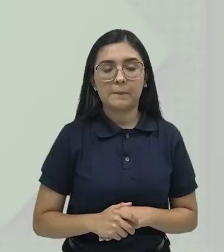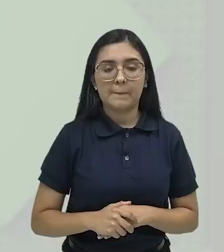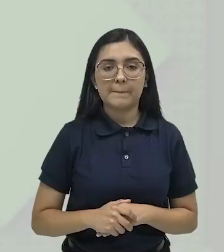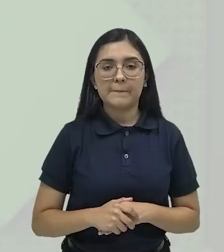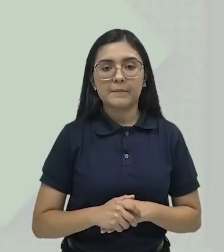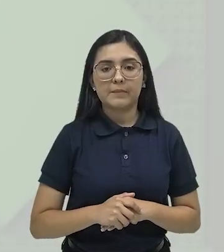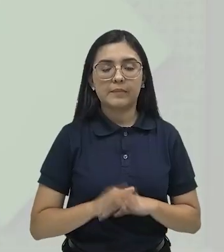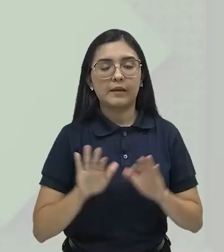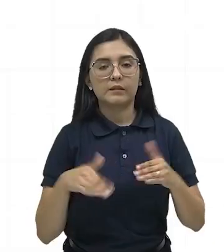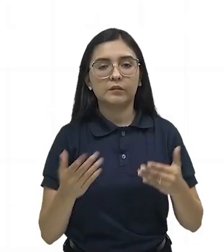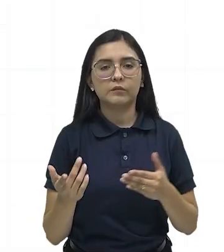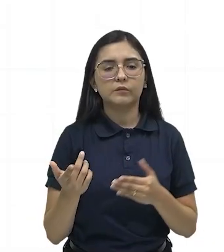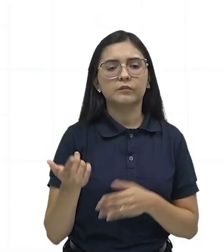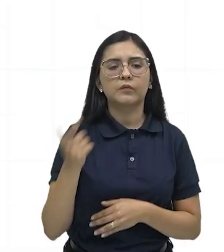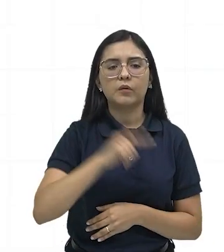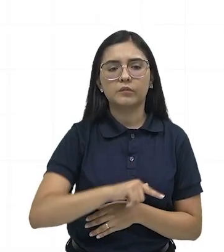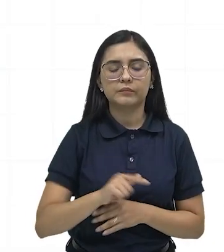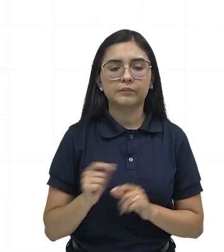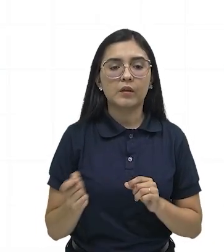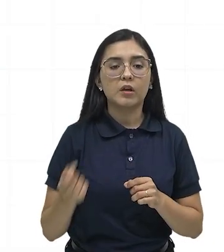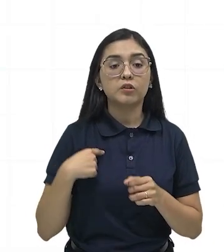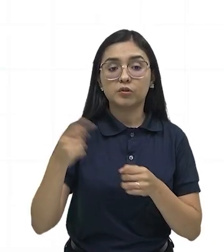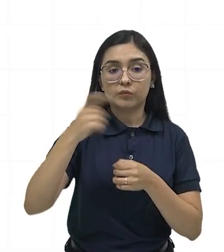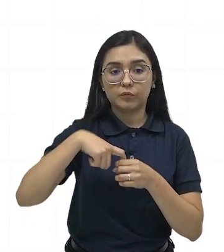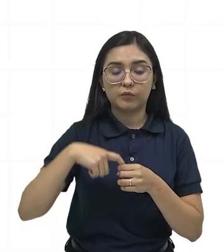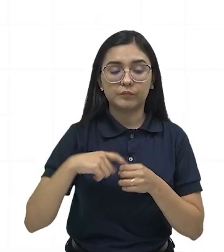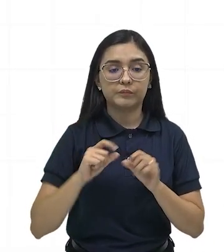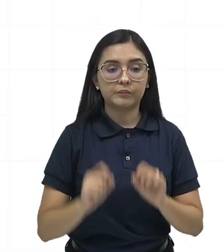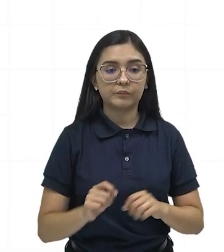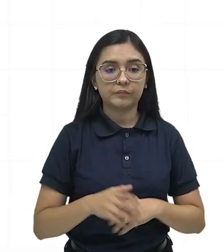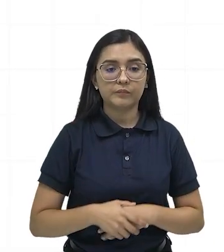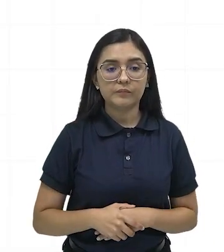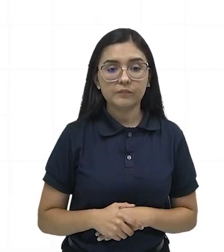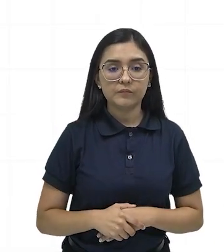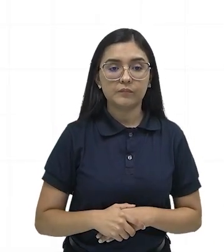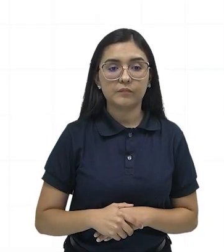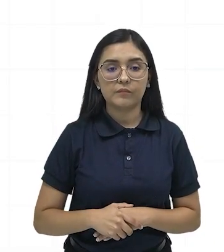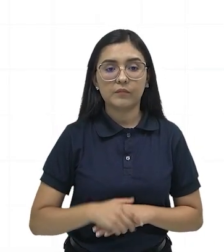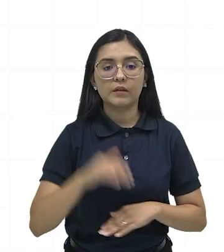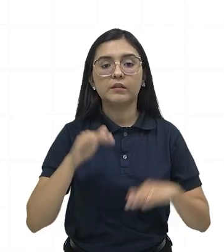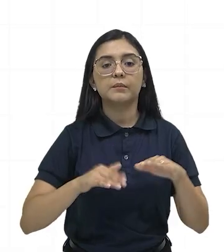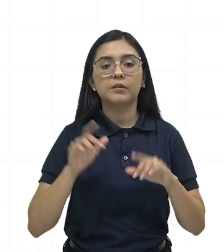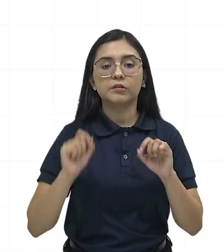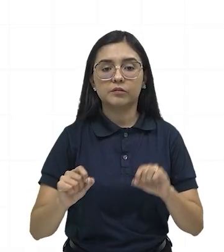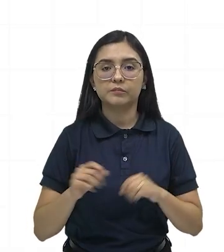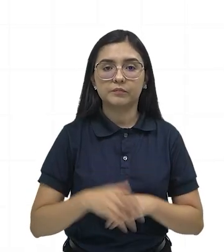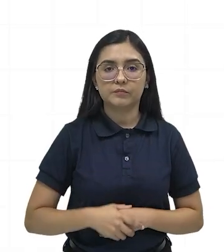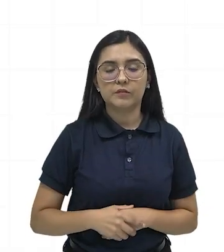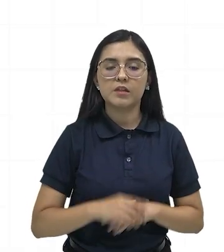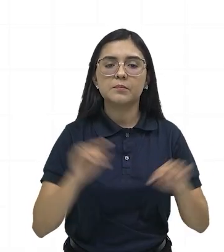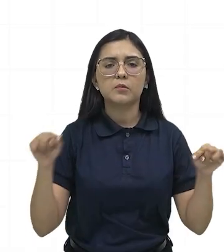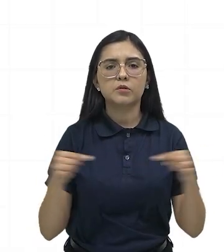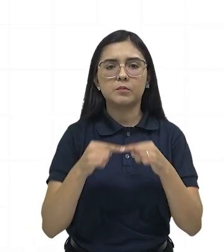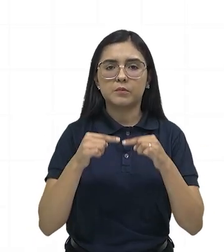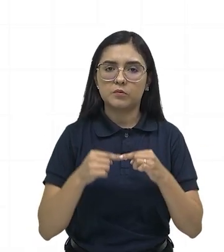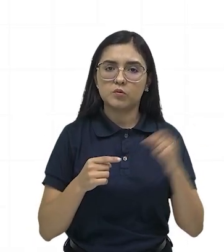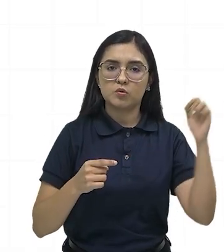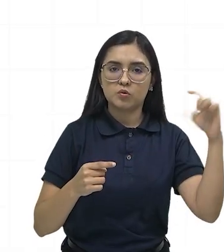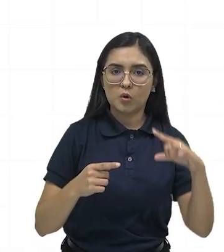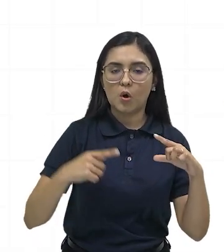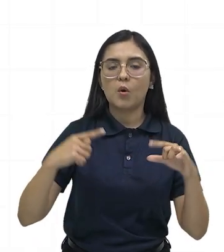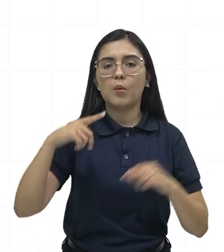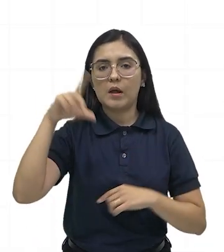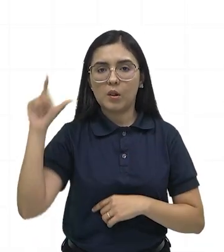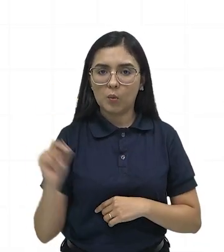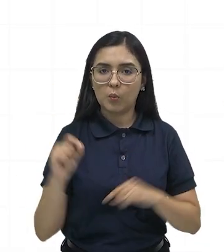cartela. Então, voltando lá, a nossa Lua cheia, ela vai depender desse posicionamento, né, do